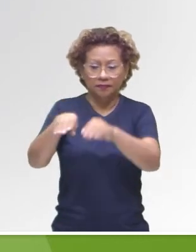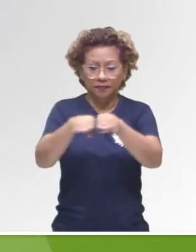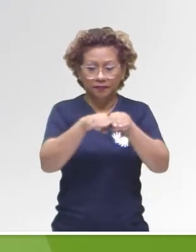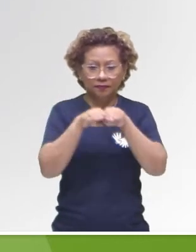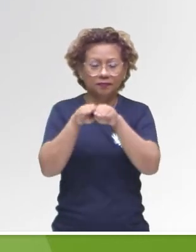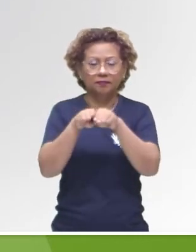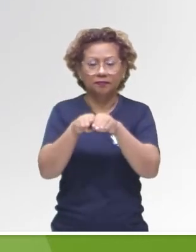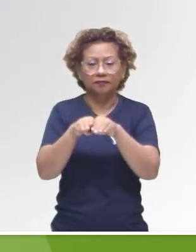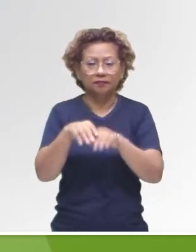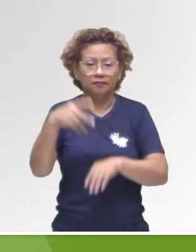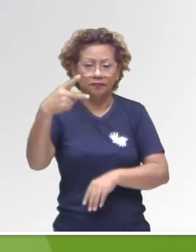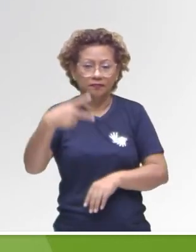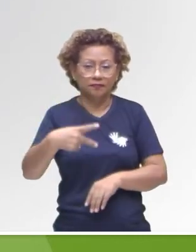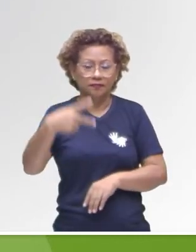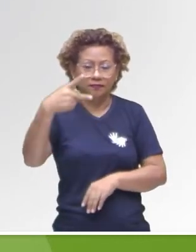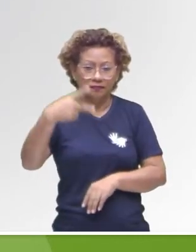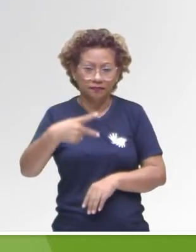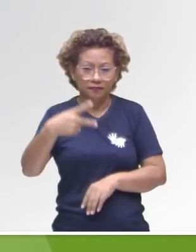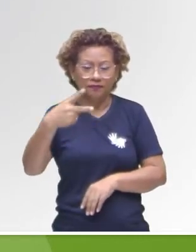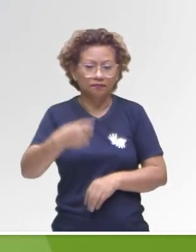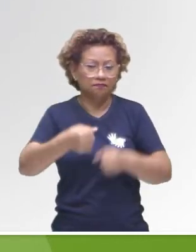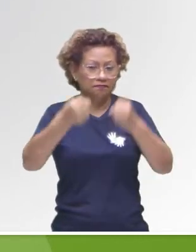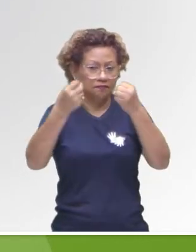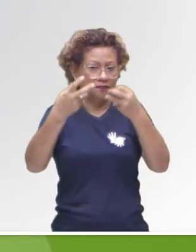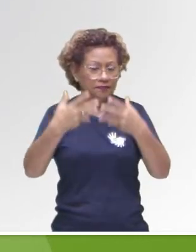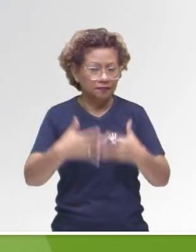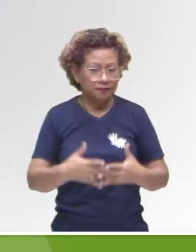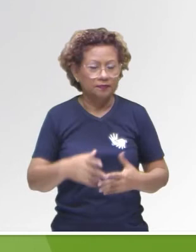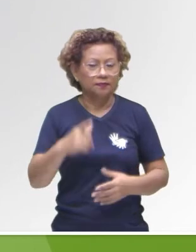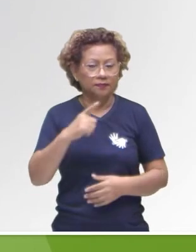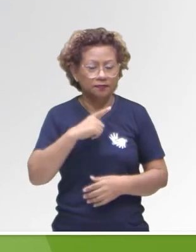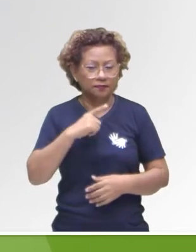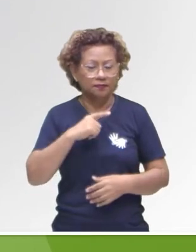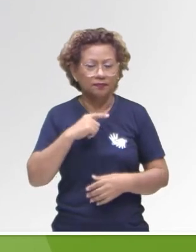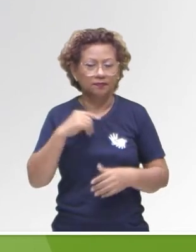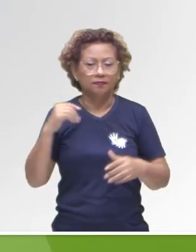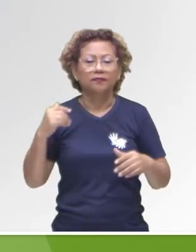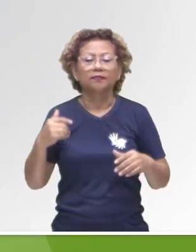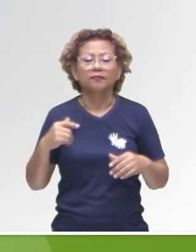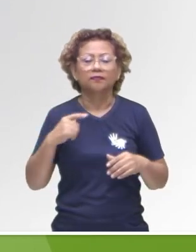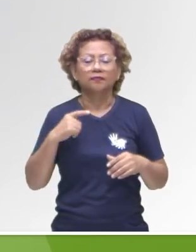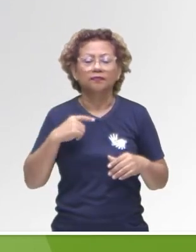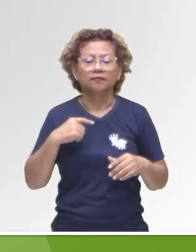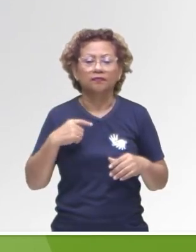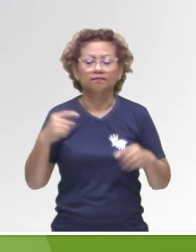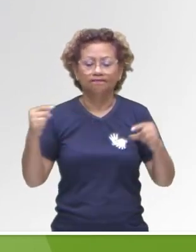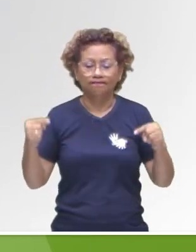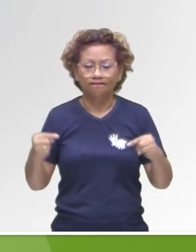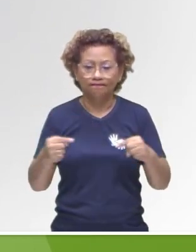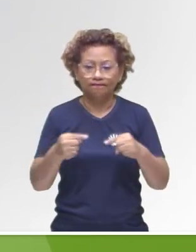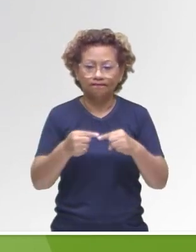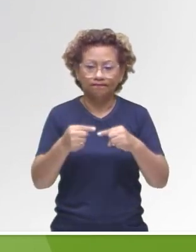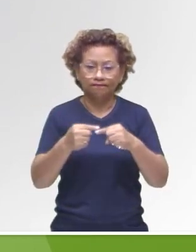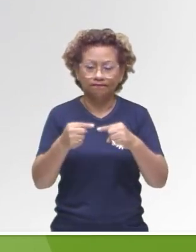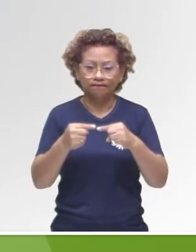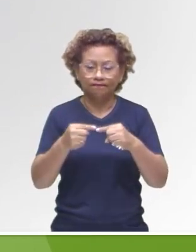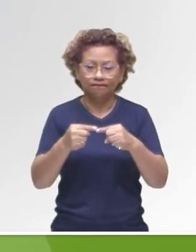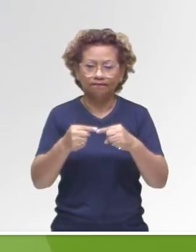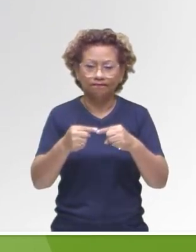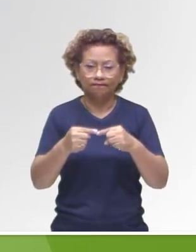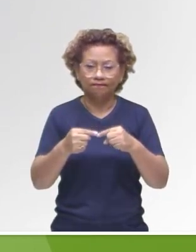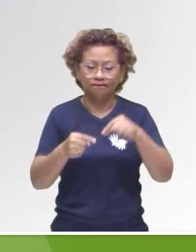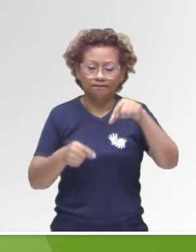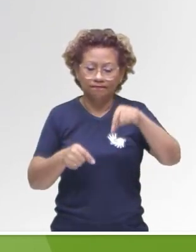duas grandezas, carga e diferença de potencial, elas estão ligadas pela equação da capacitância de um